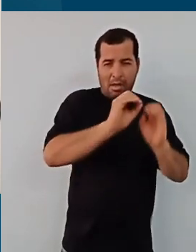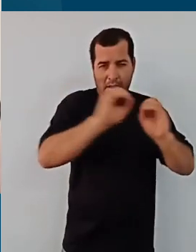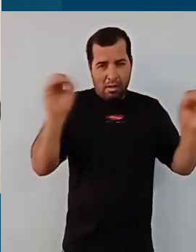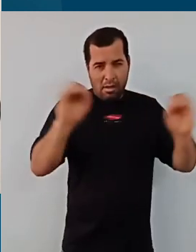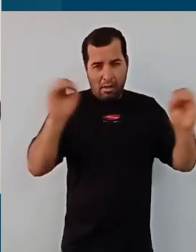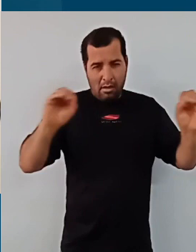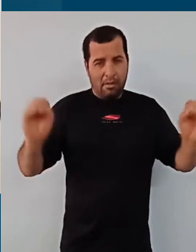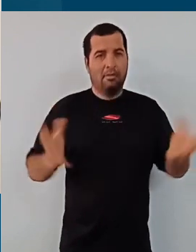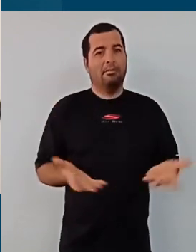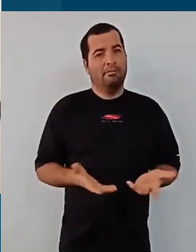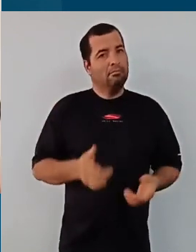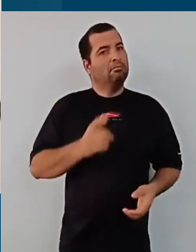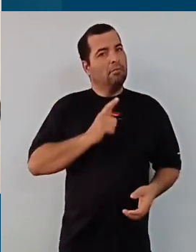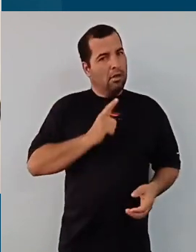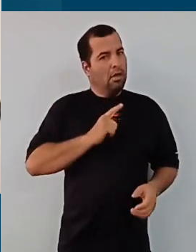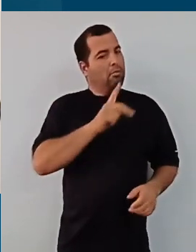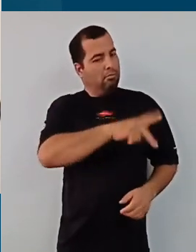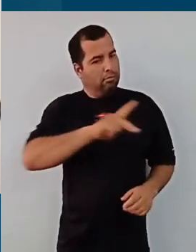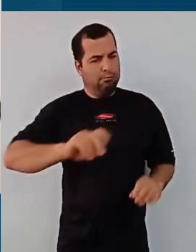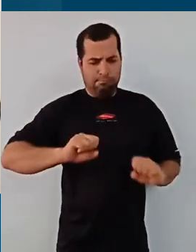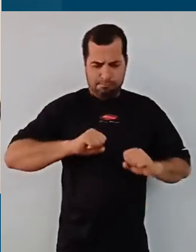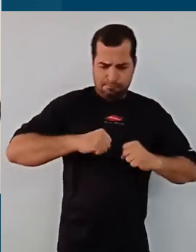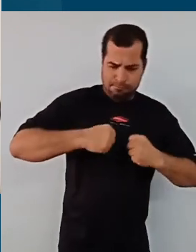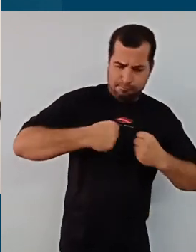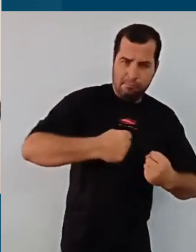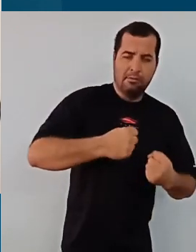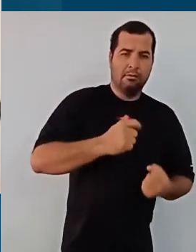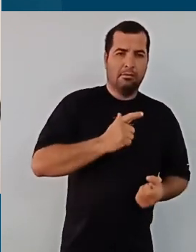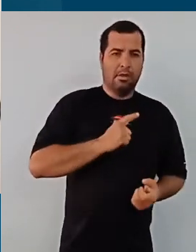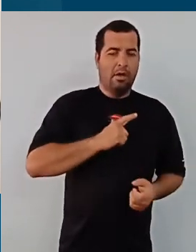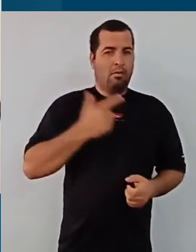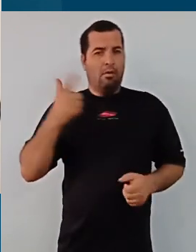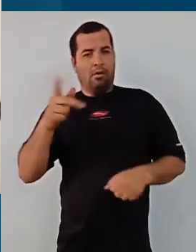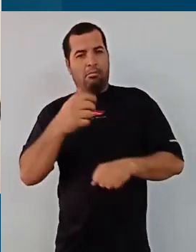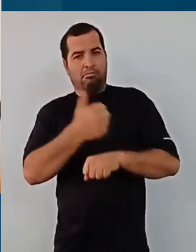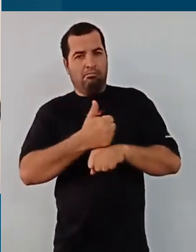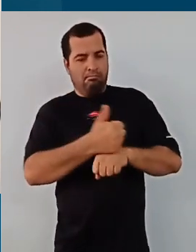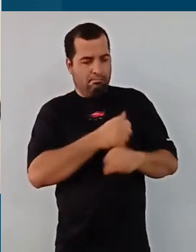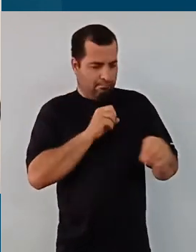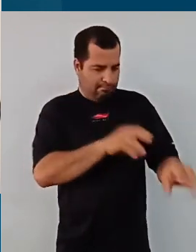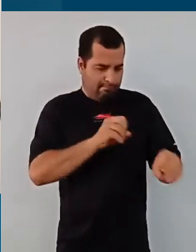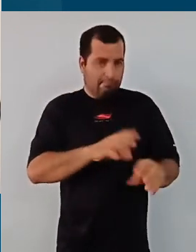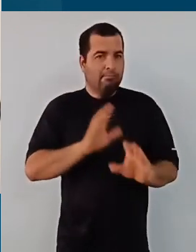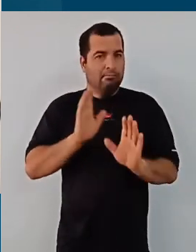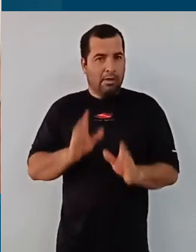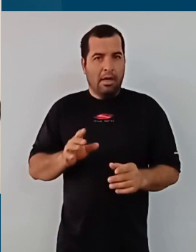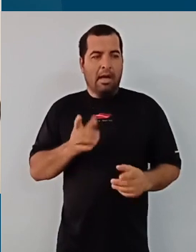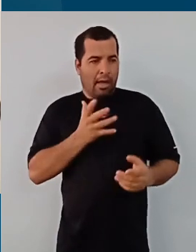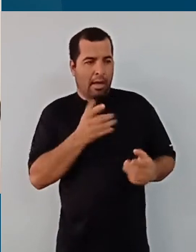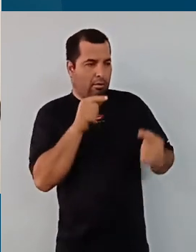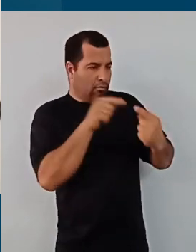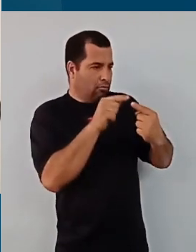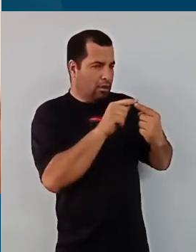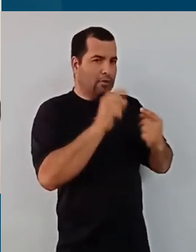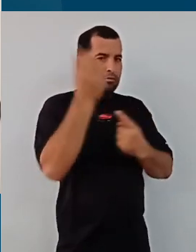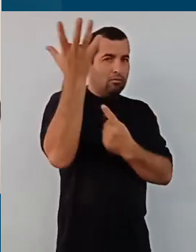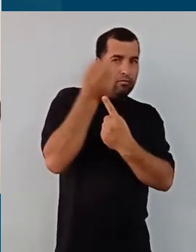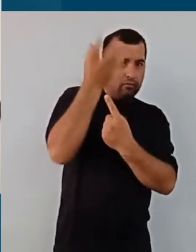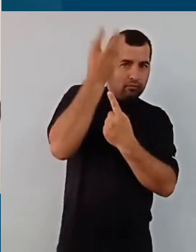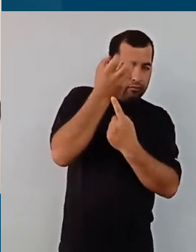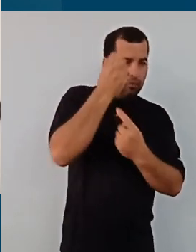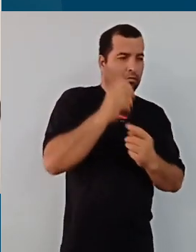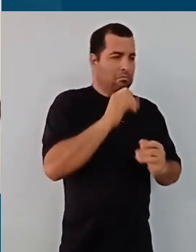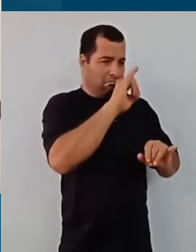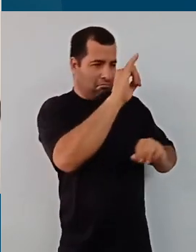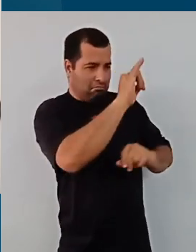que pese todo o esforço dos professores e outros profissionais de educação de manterem contato com seus alunos de forma remota e tudo